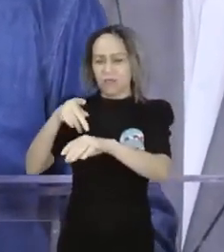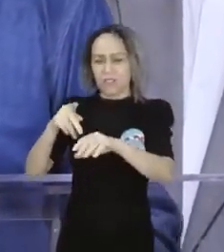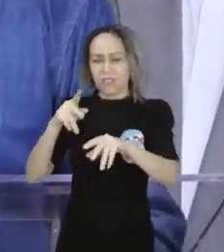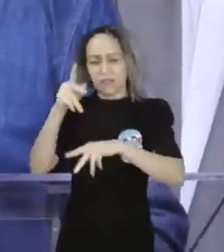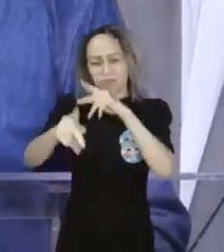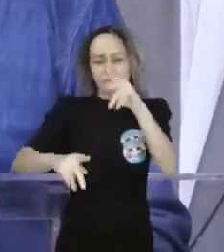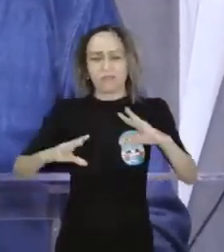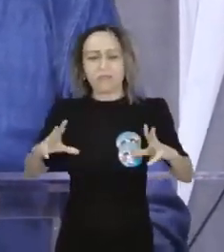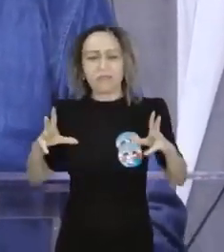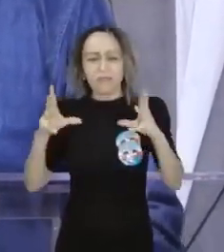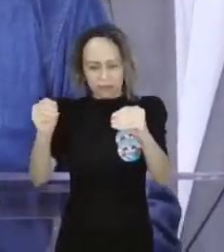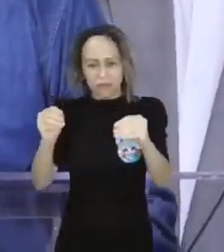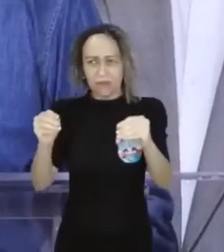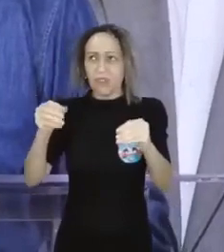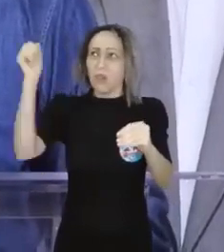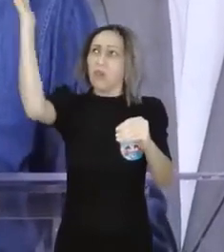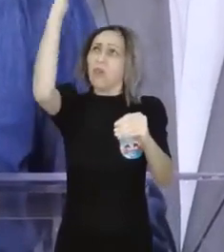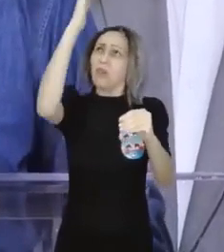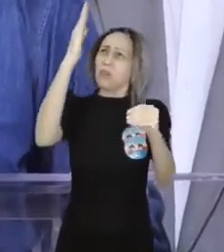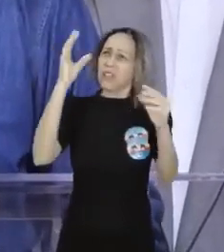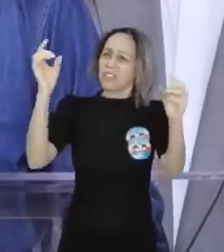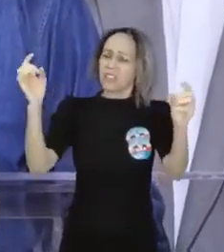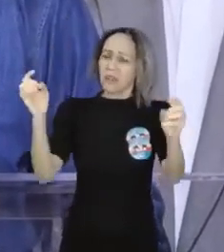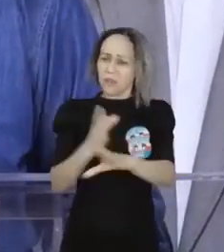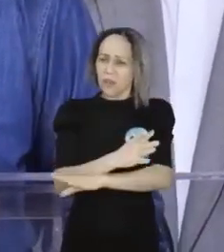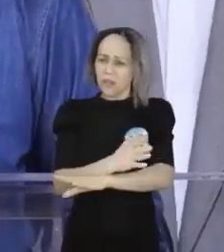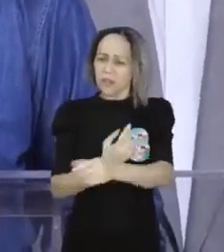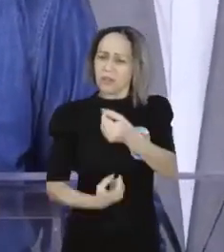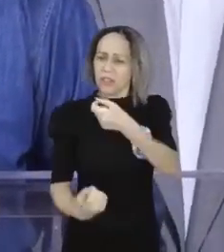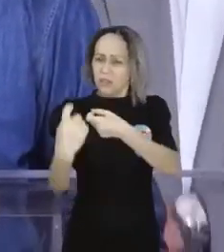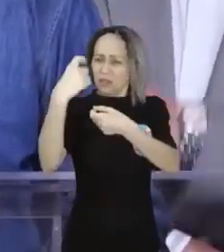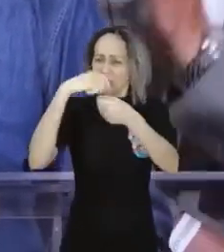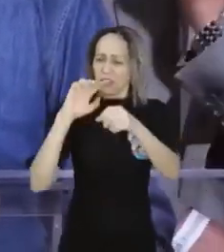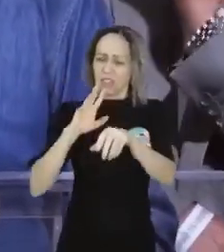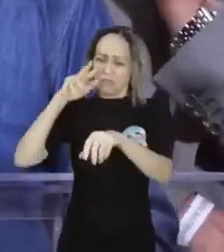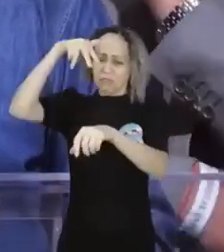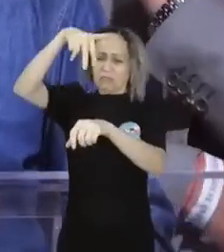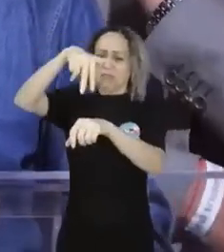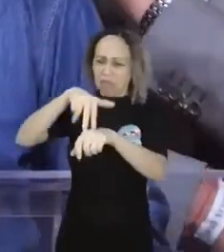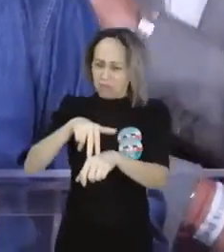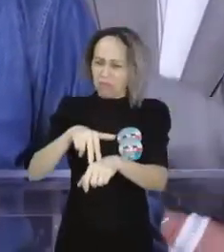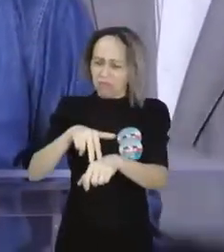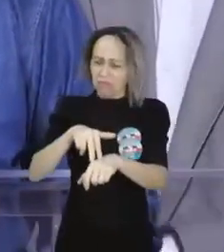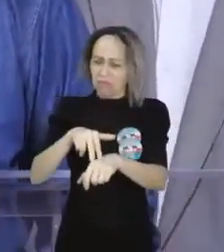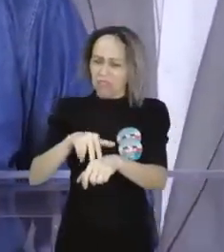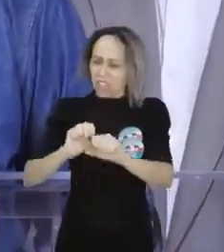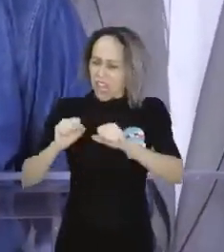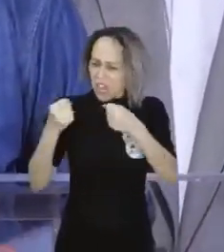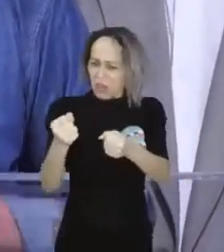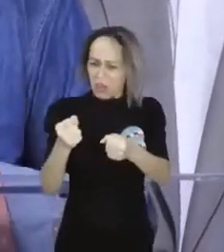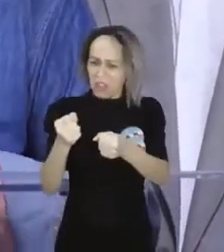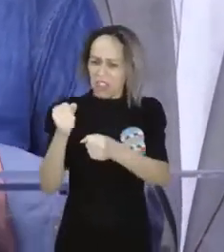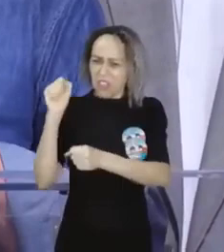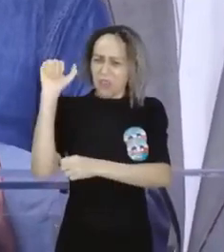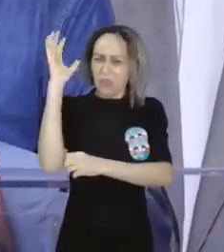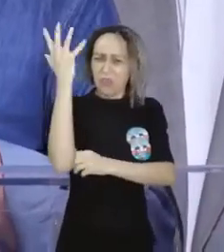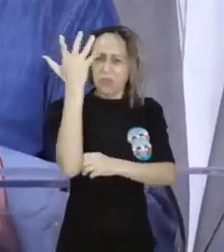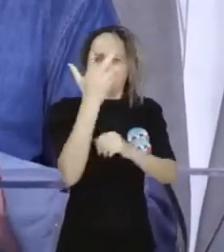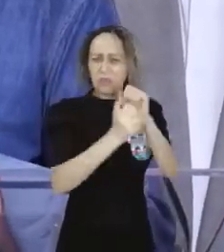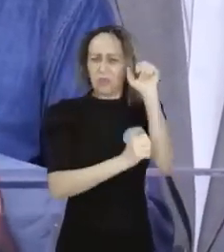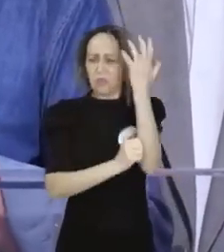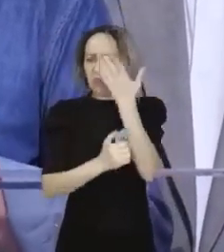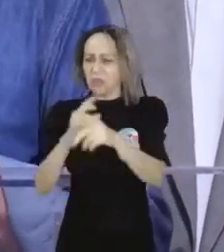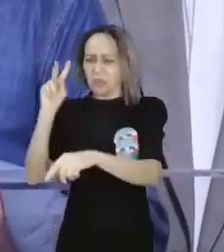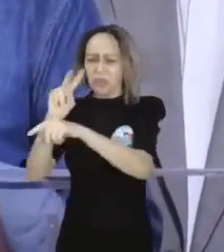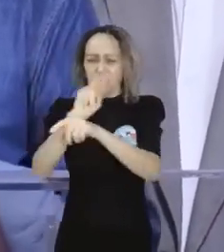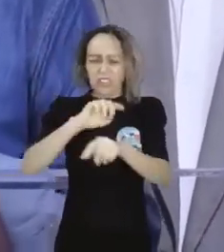pronto para retomar o seu protagonismo na luta contra a crise climática, protegendo todos os nossos biomas,